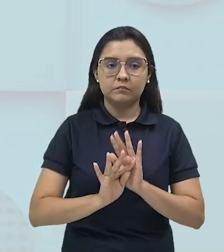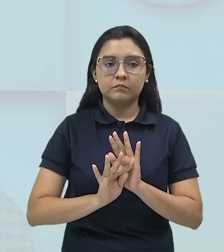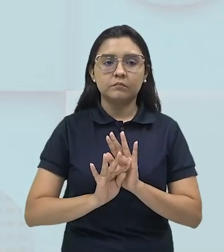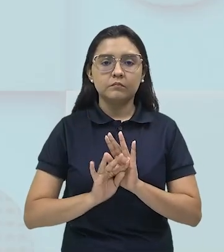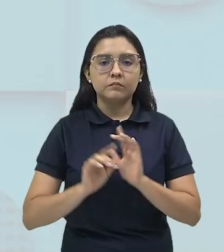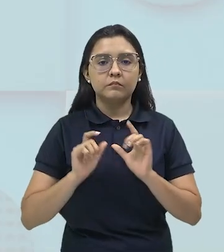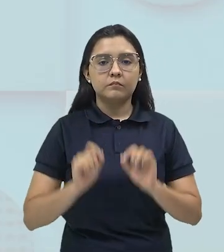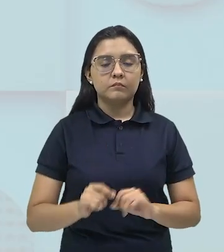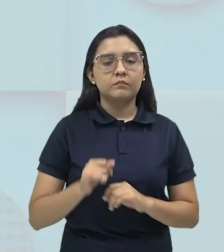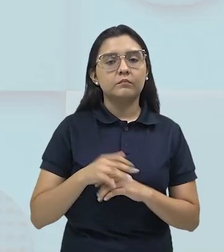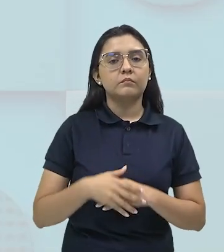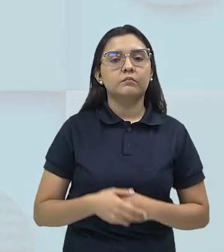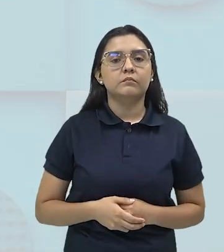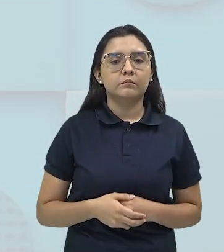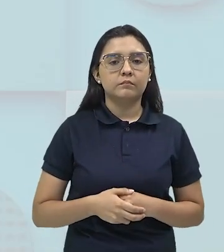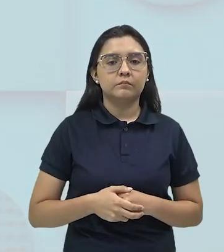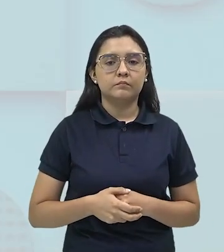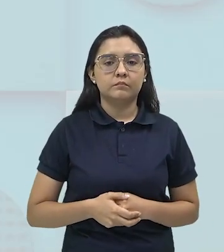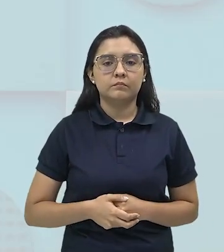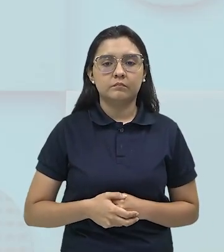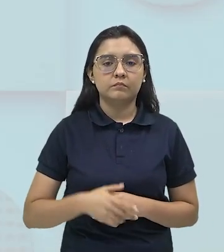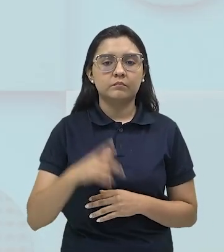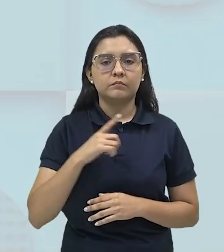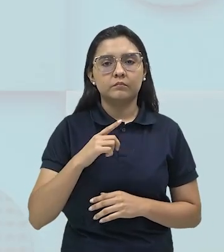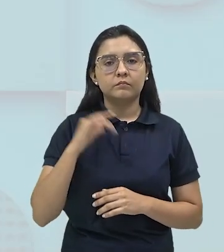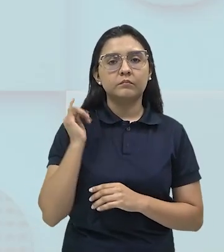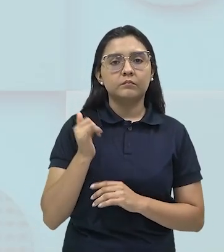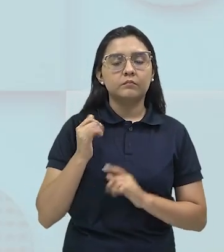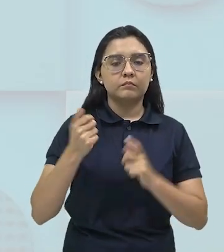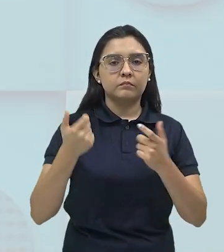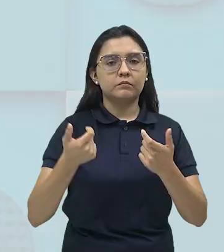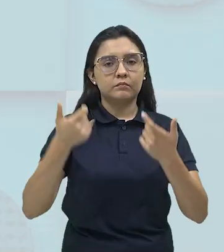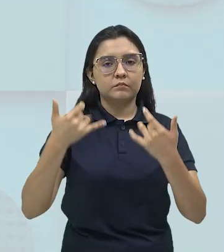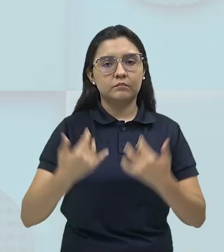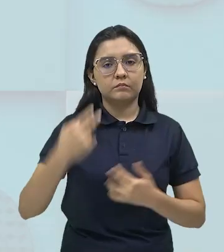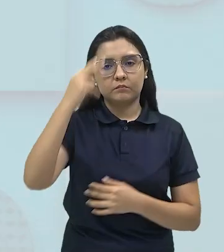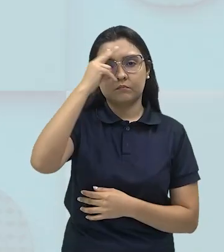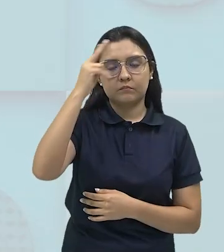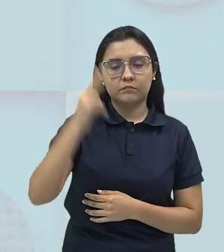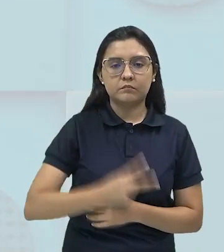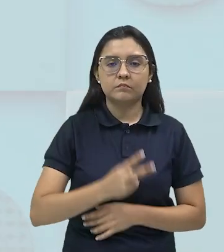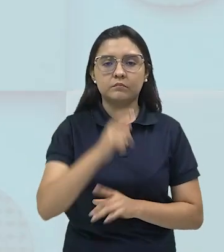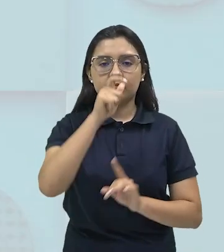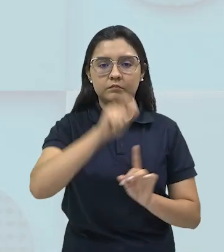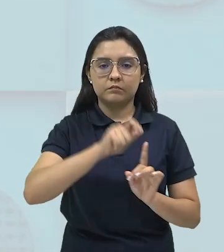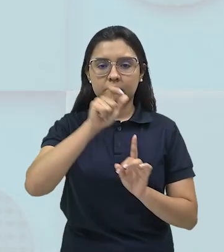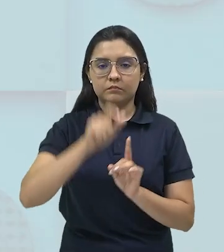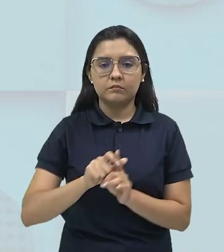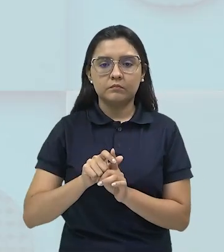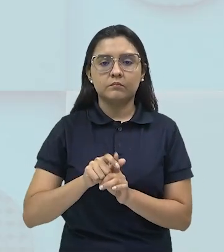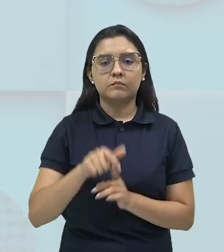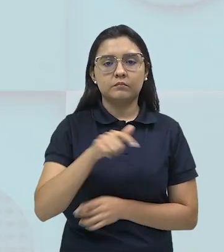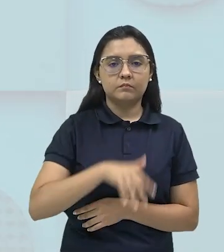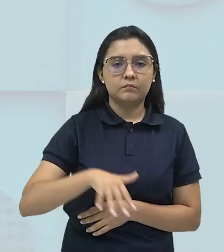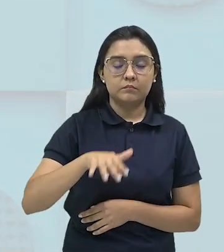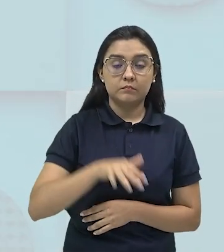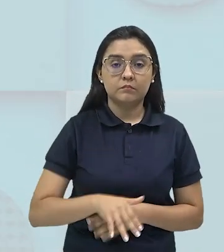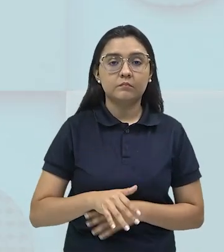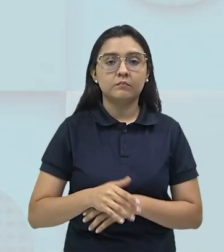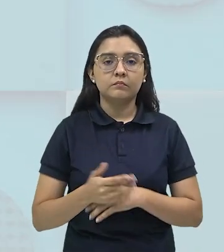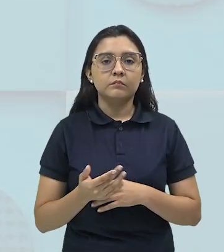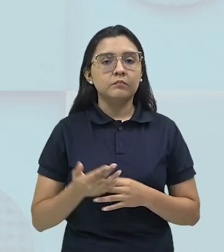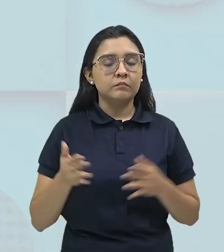vai contar histórias. E nessas histórias nós vamos ter personagens, nós vamos ter tempo, espaço. Então essas são